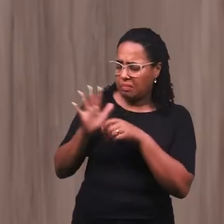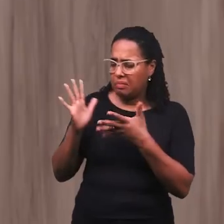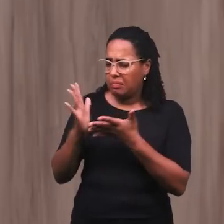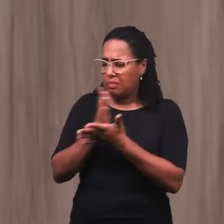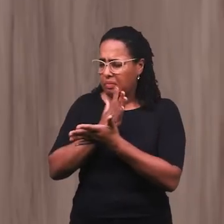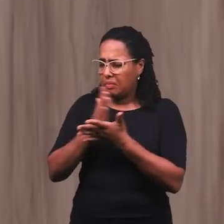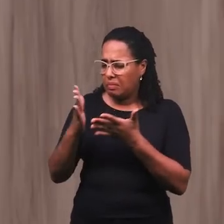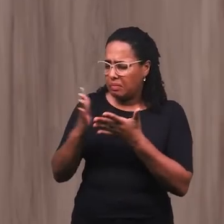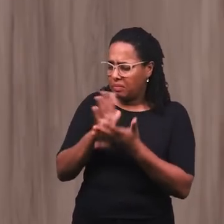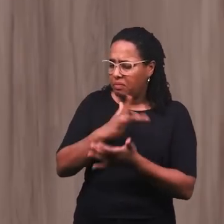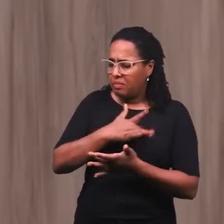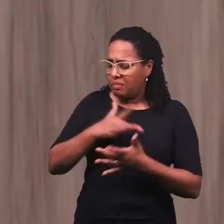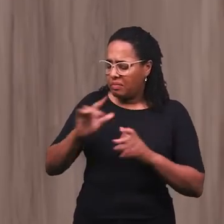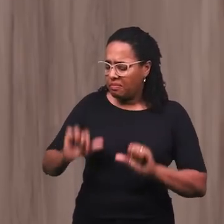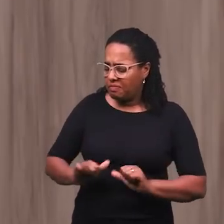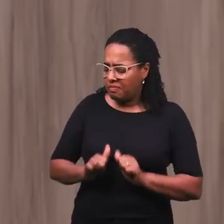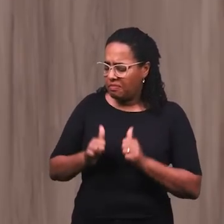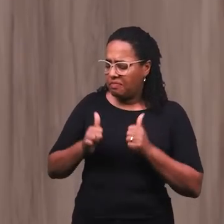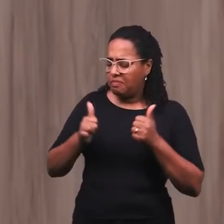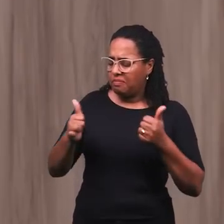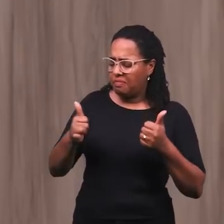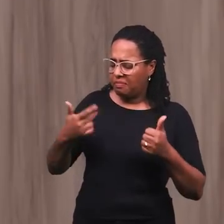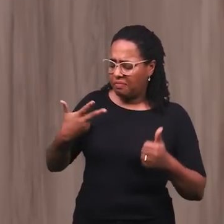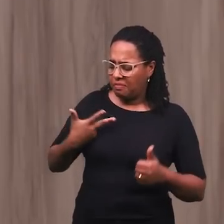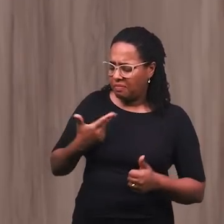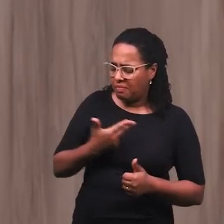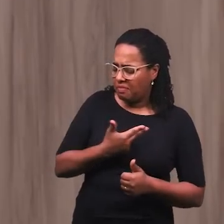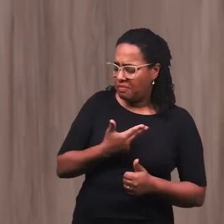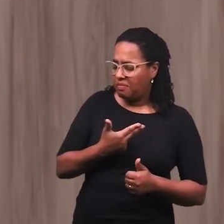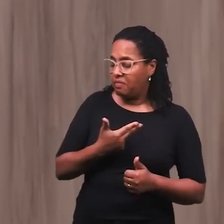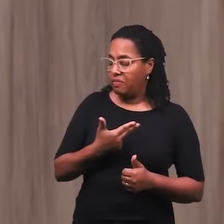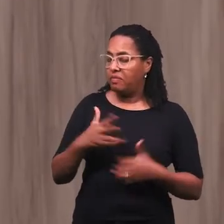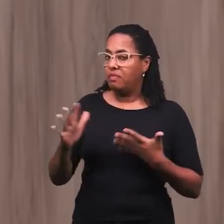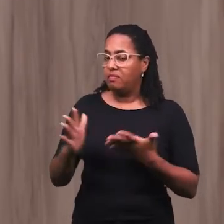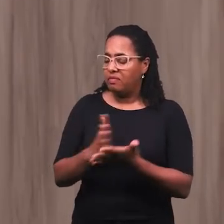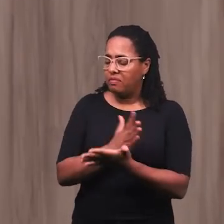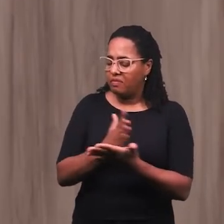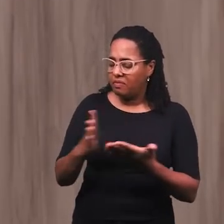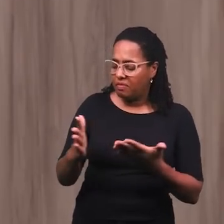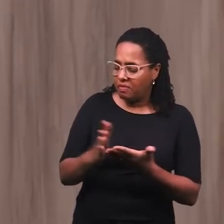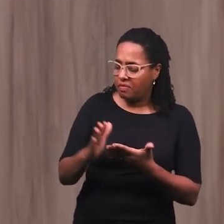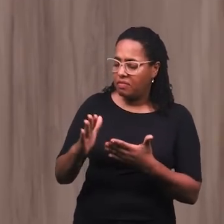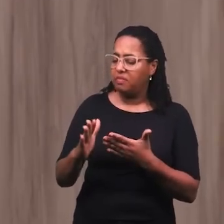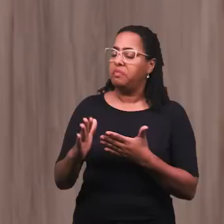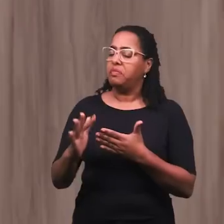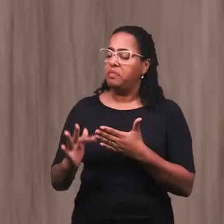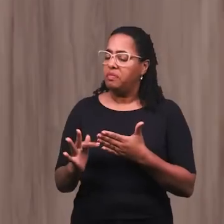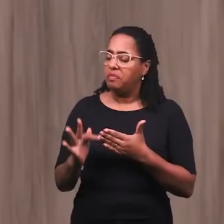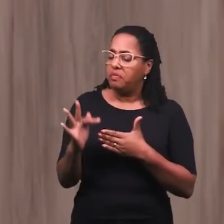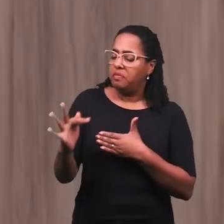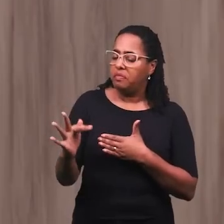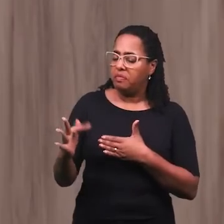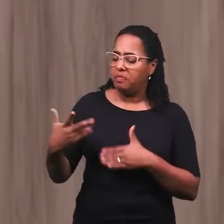enfermos, alguns que estão se recuperando por algum procedimento que passou, alguns que vão